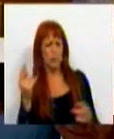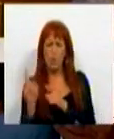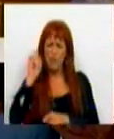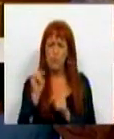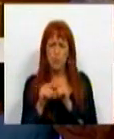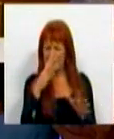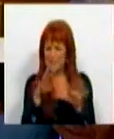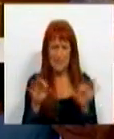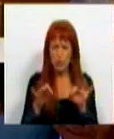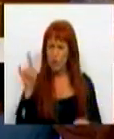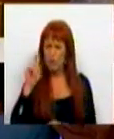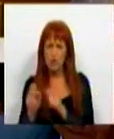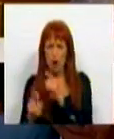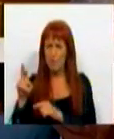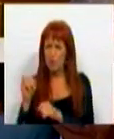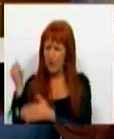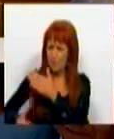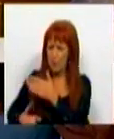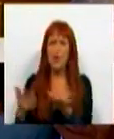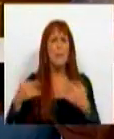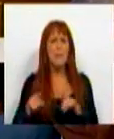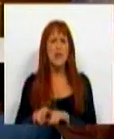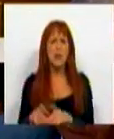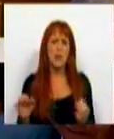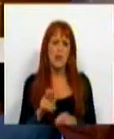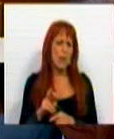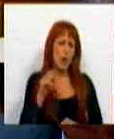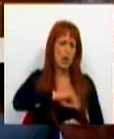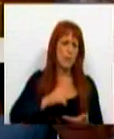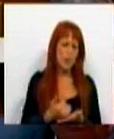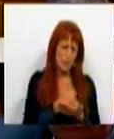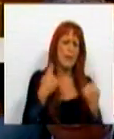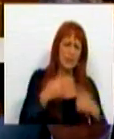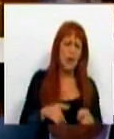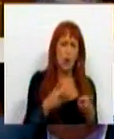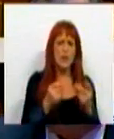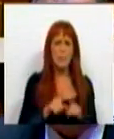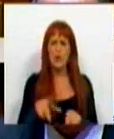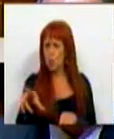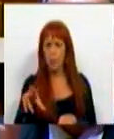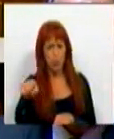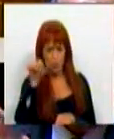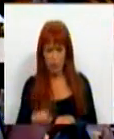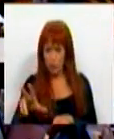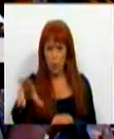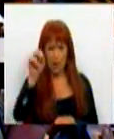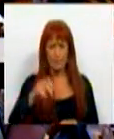valor muito semelhante ao valor que aumentamos de impostos, mas sem, obviamente, o aumento de rendimento que este orçamento tem e que o vosso nunca teria.